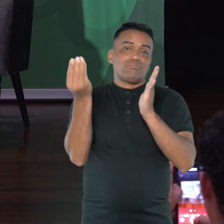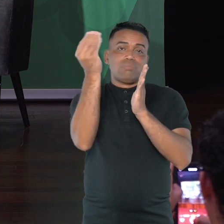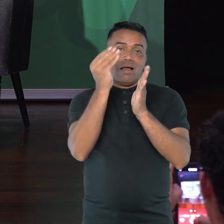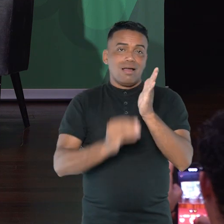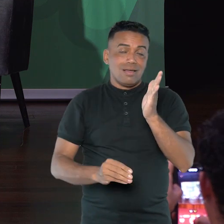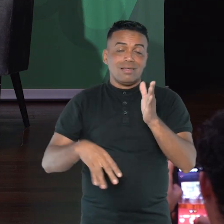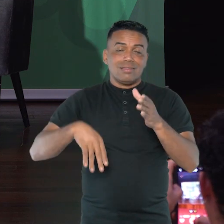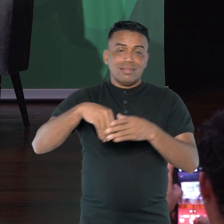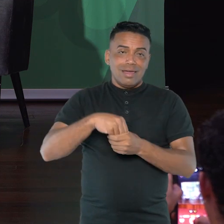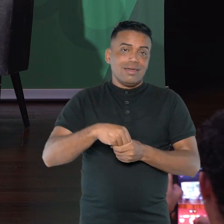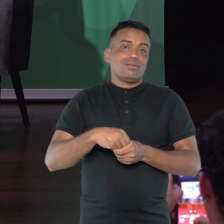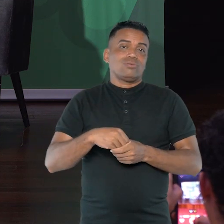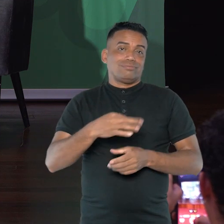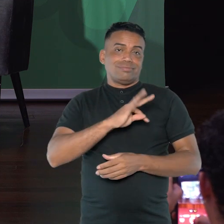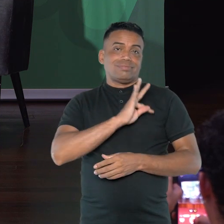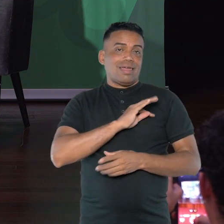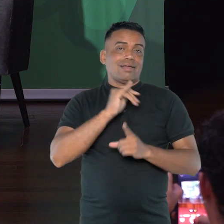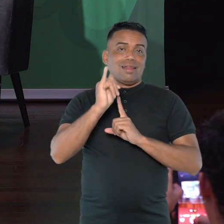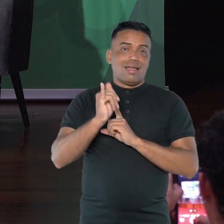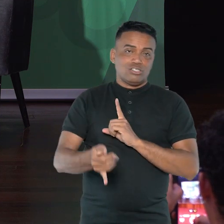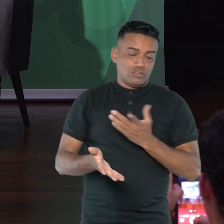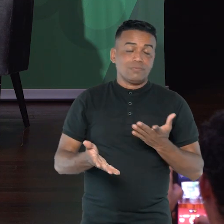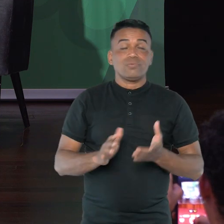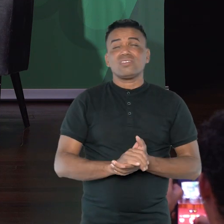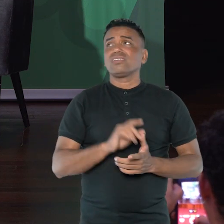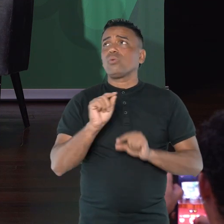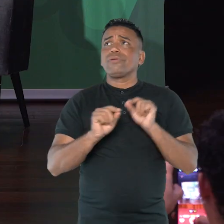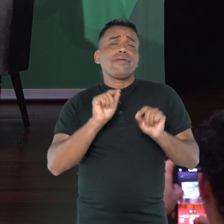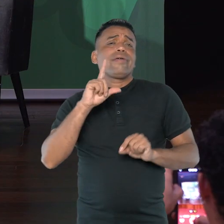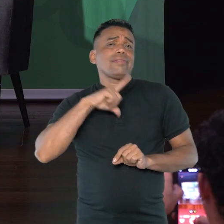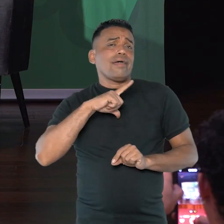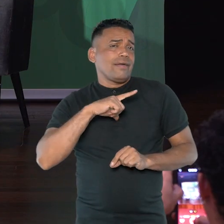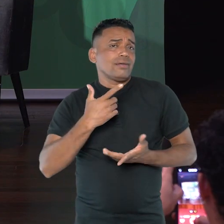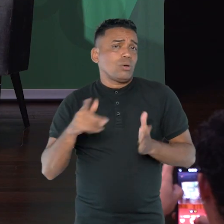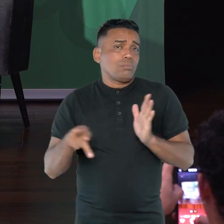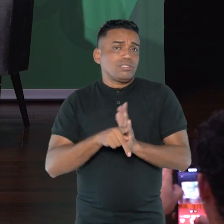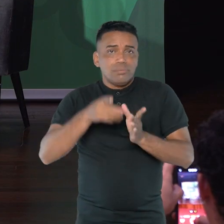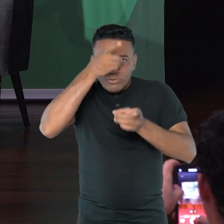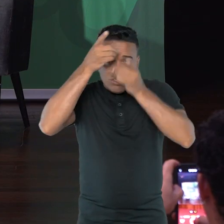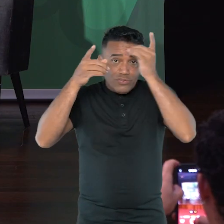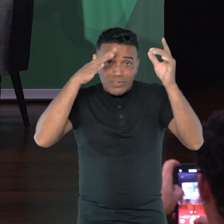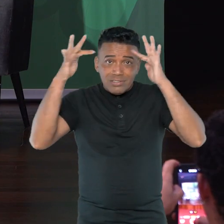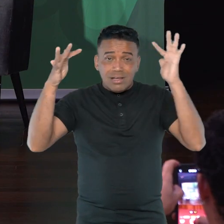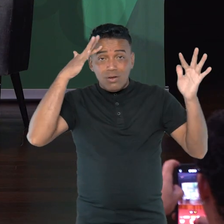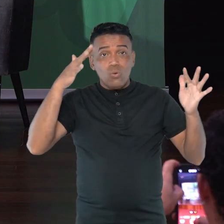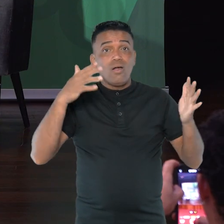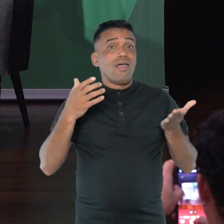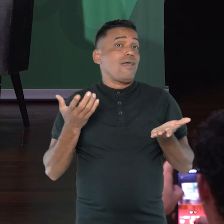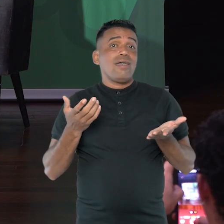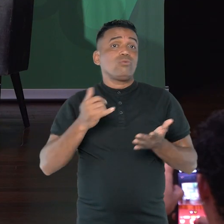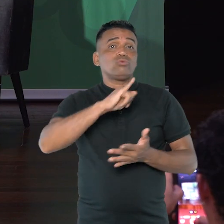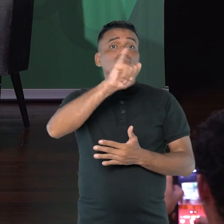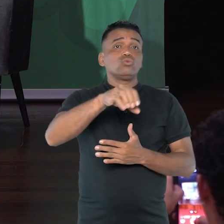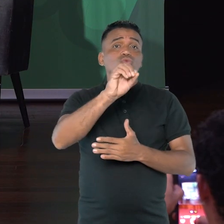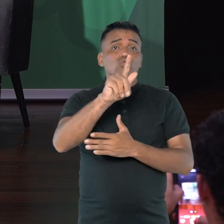parte da narrativa. E o que seria isso? Na verdade, isso é um princípio da ficção. A ficção é um jogo, né? A gente está convidando a pessoa a jogar